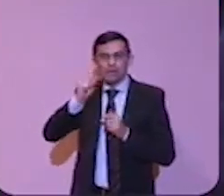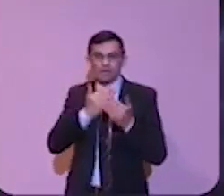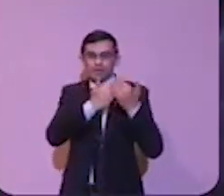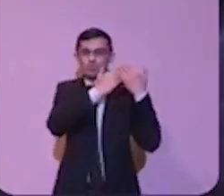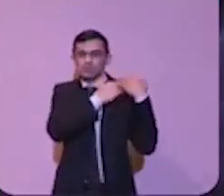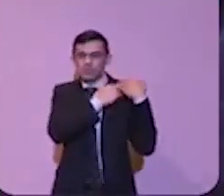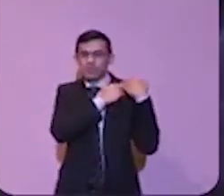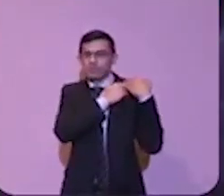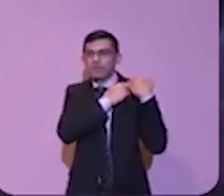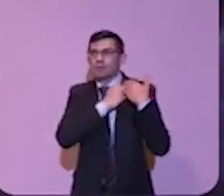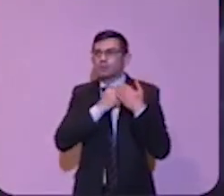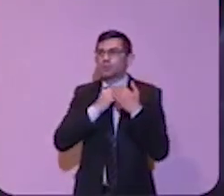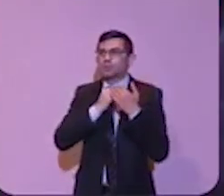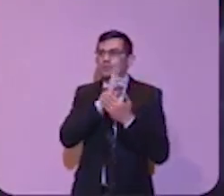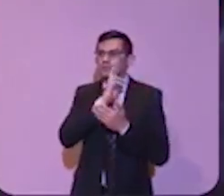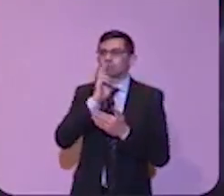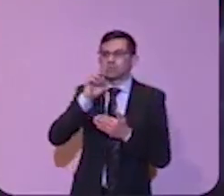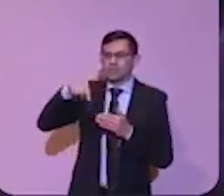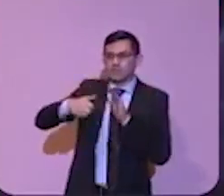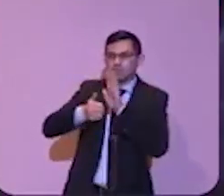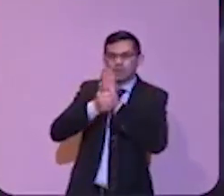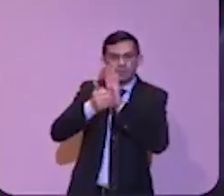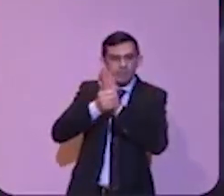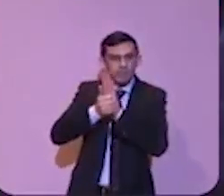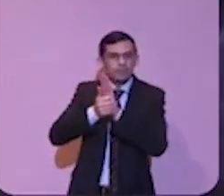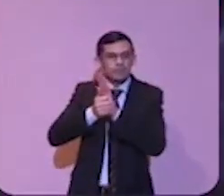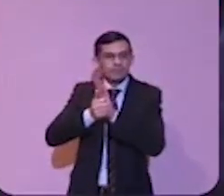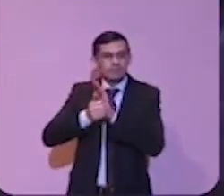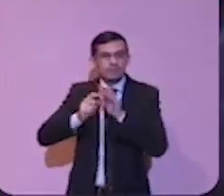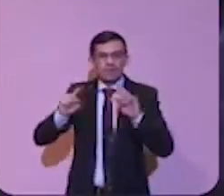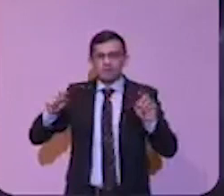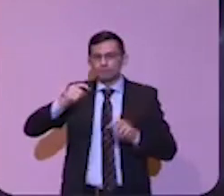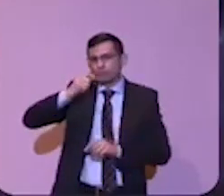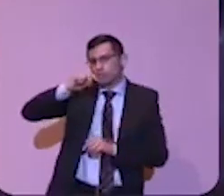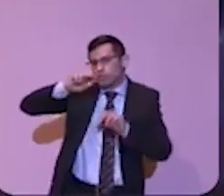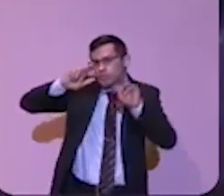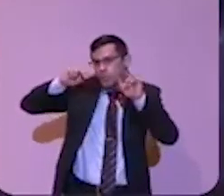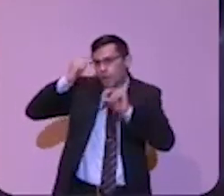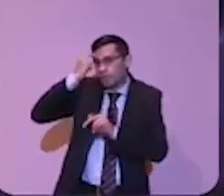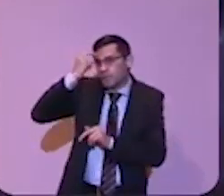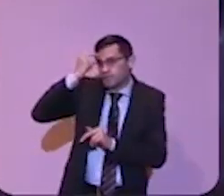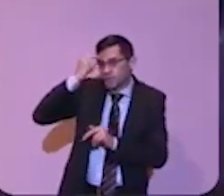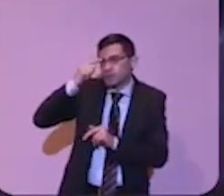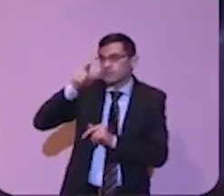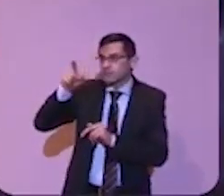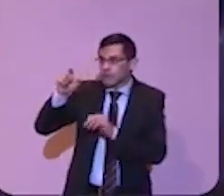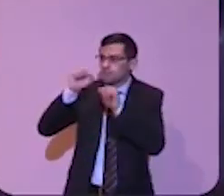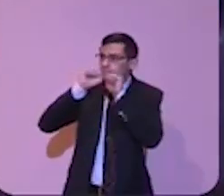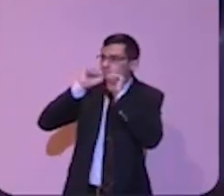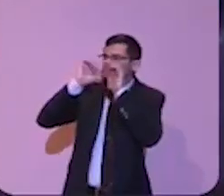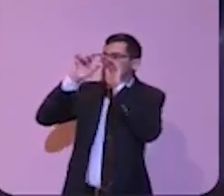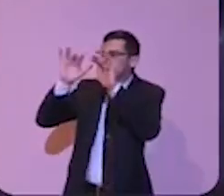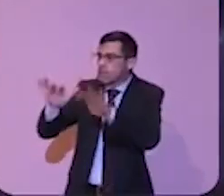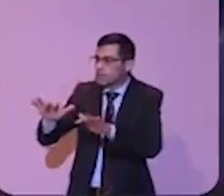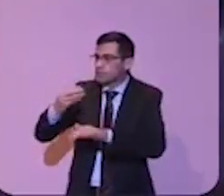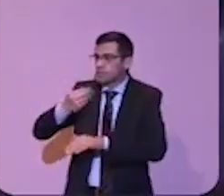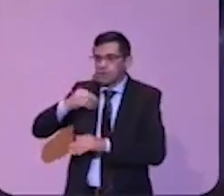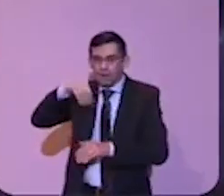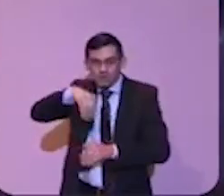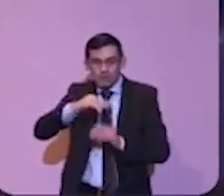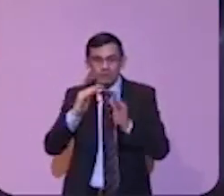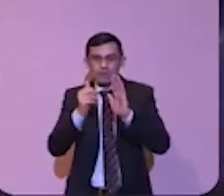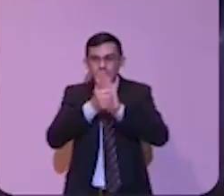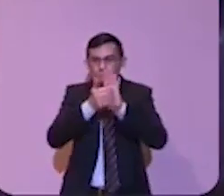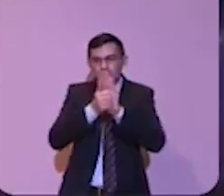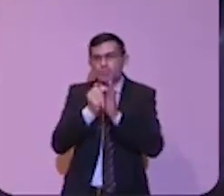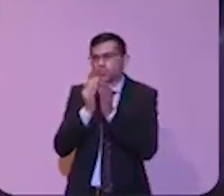nosso restaurante aqui, e ela com certeza talvez nunca imaginou que ela seria tão bênção para a vida dessa igreja.